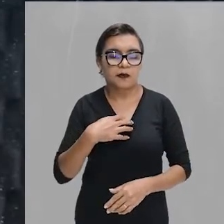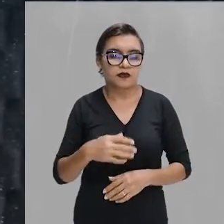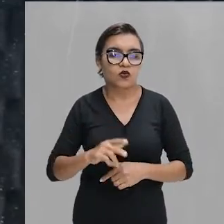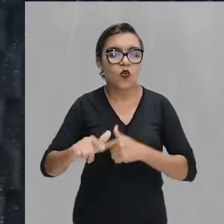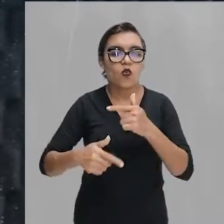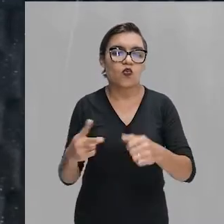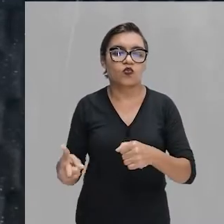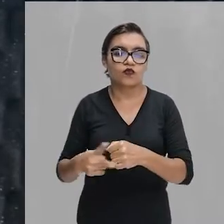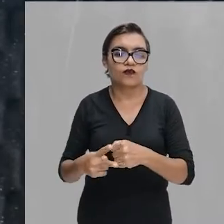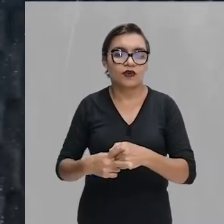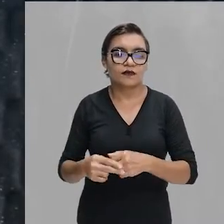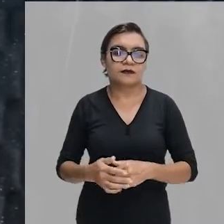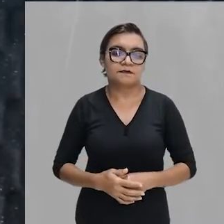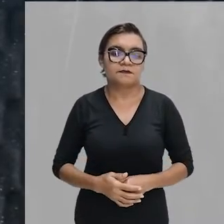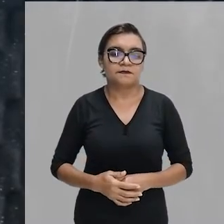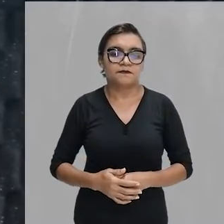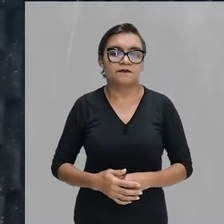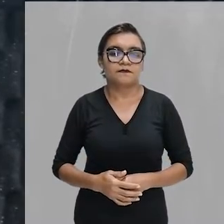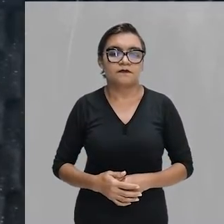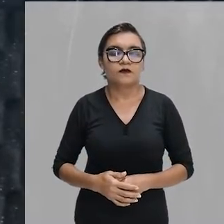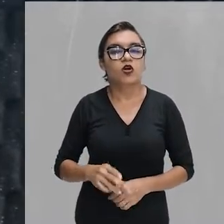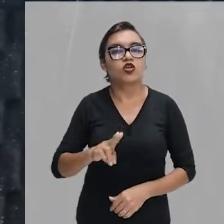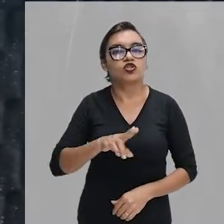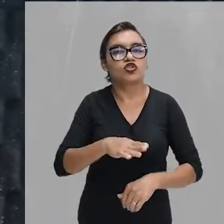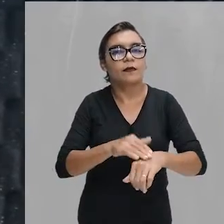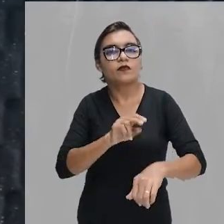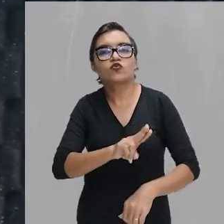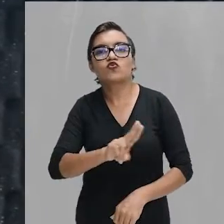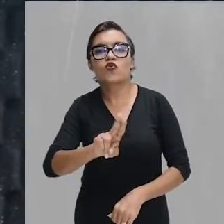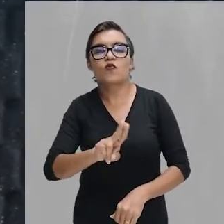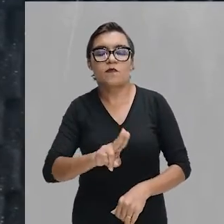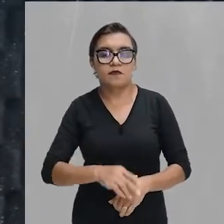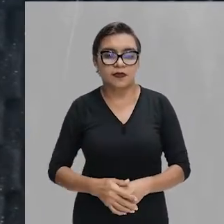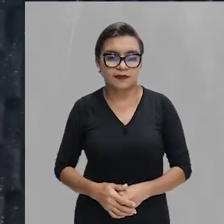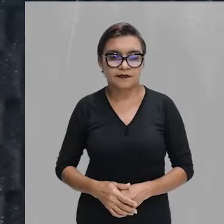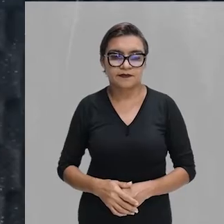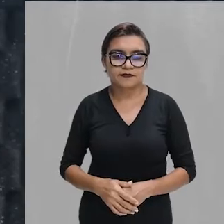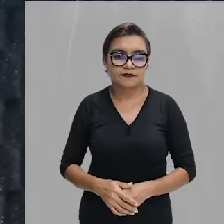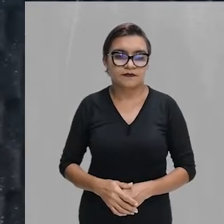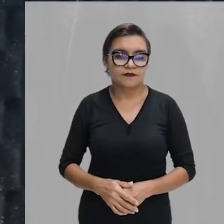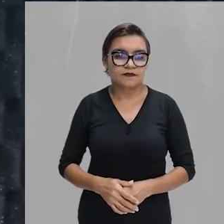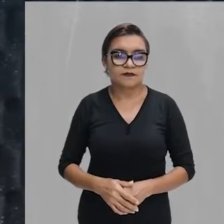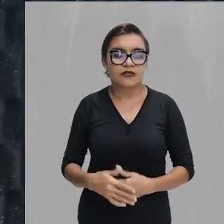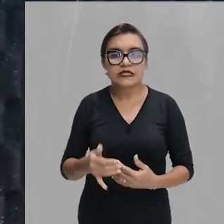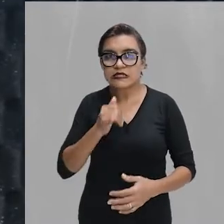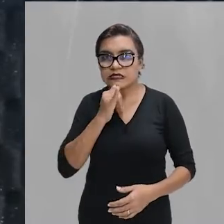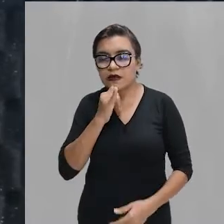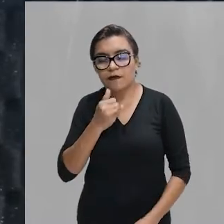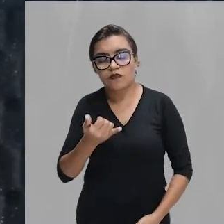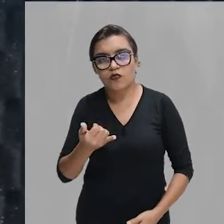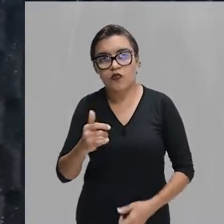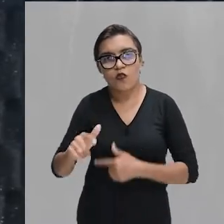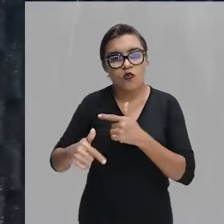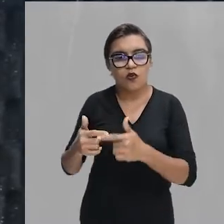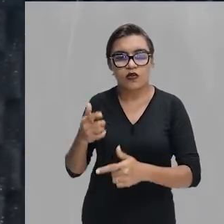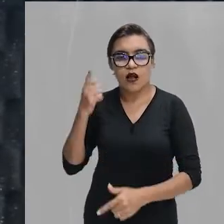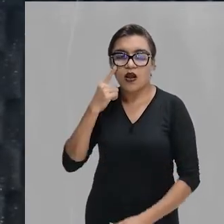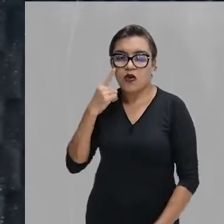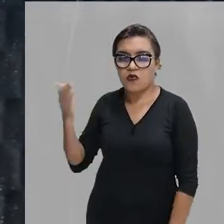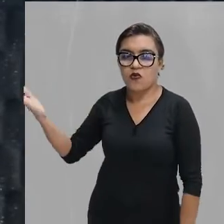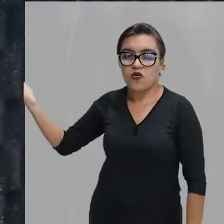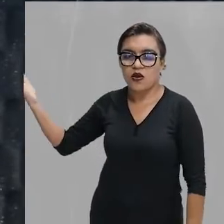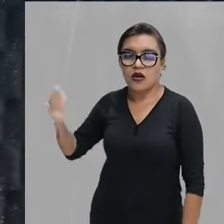verbos. Llamar-se, chamar-se pelo nome. Então, llamar, ligar para alguém, pegar o celular e ligar para